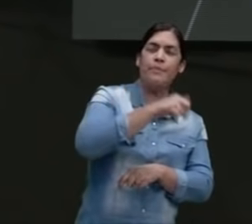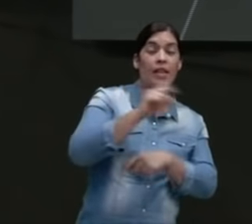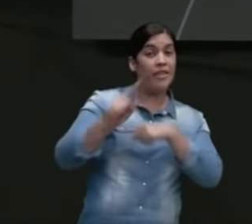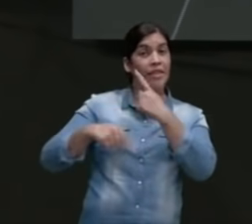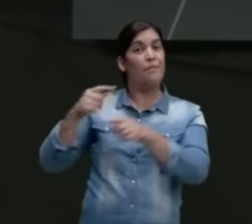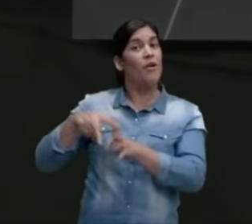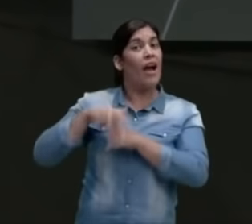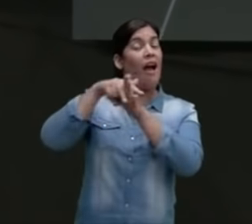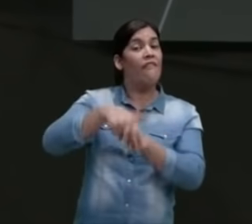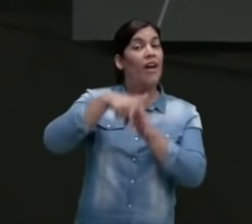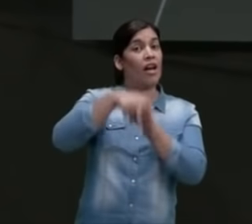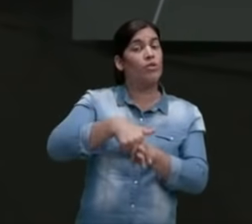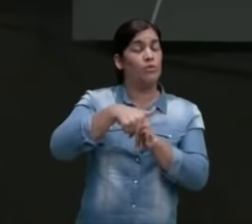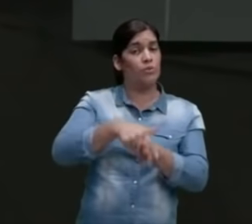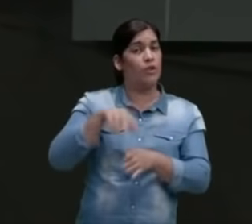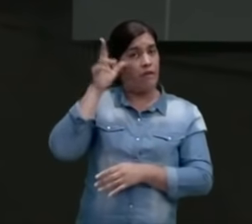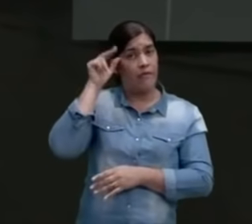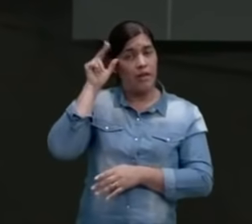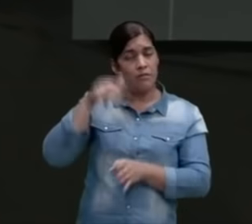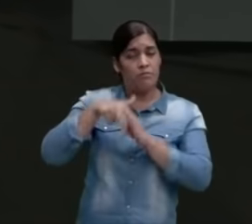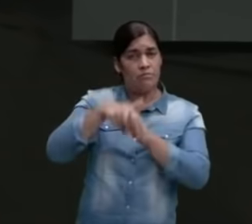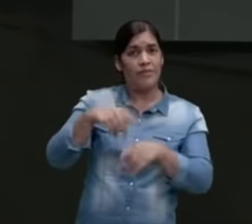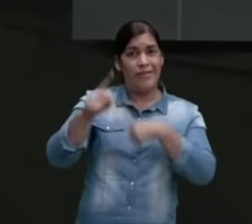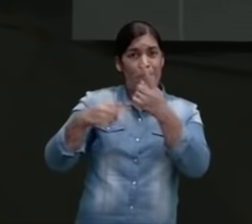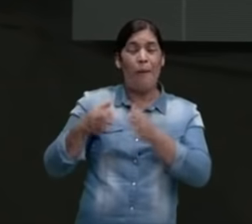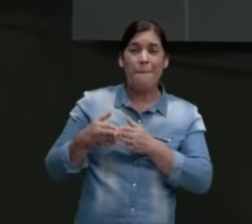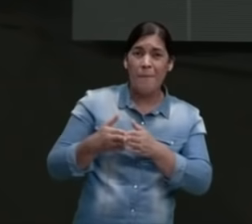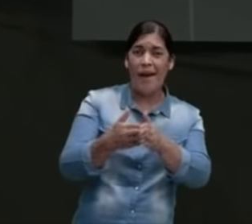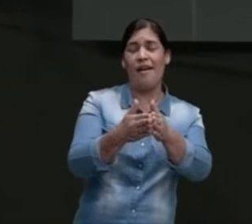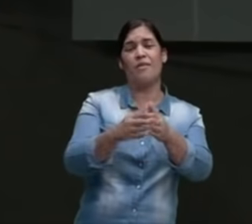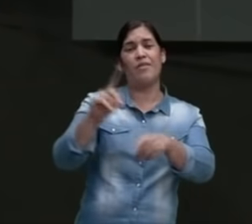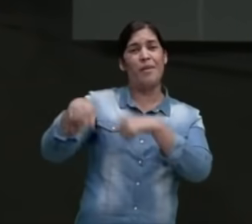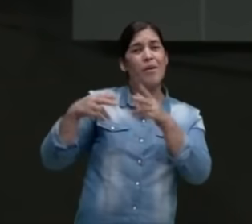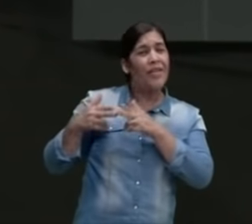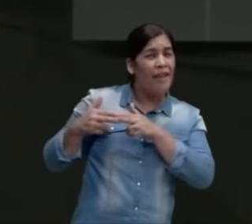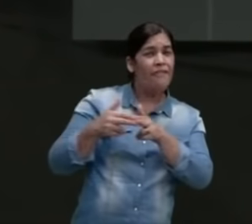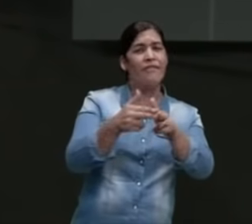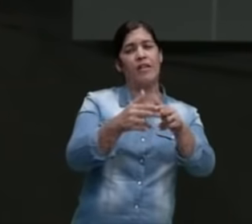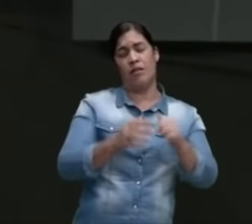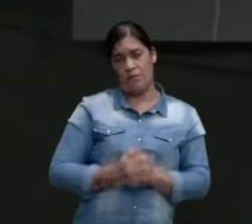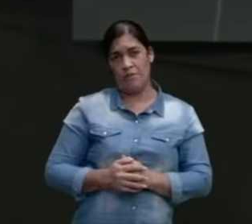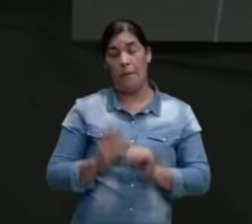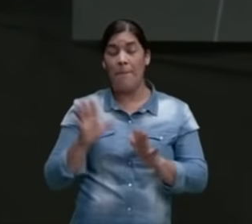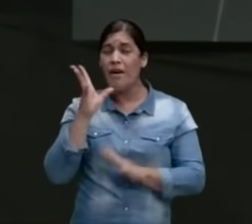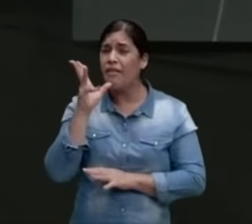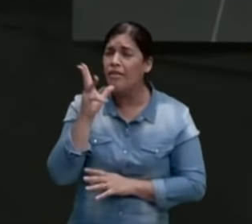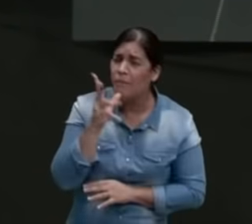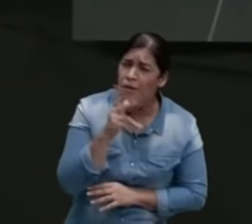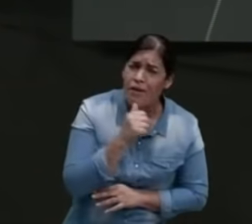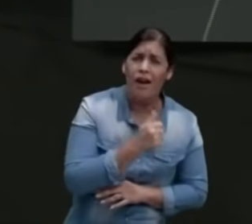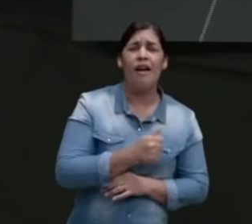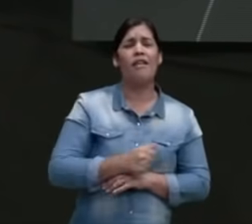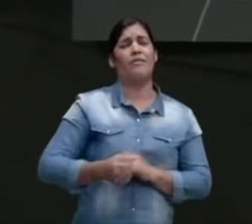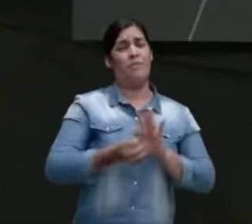usando barcos, navios. Só que demorava-se muitíssimo tempo para alcançar, para levar a palavra